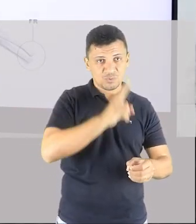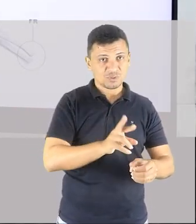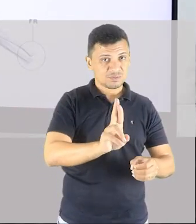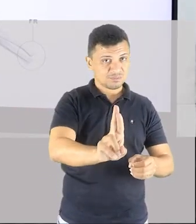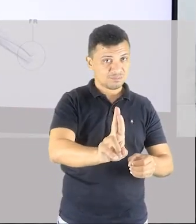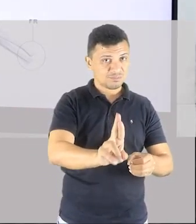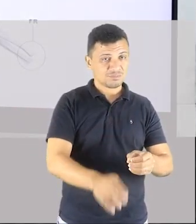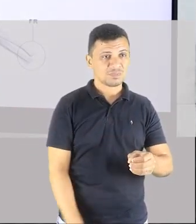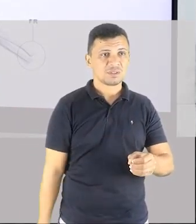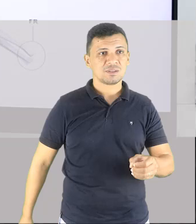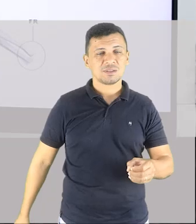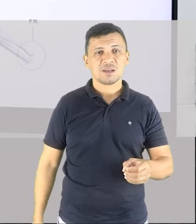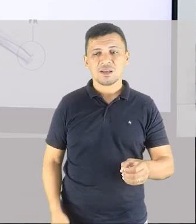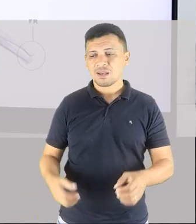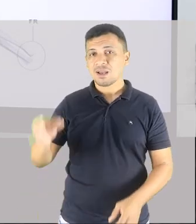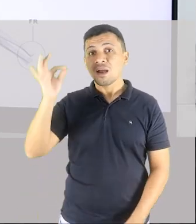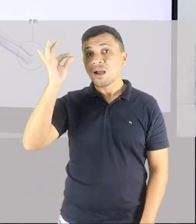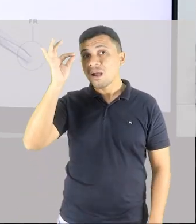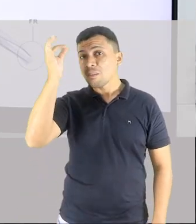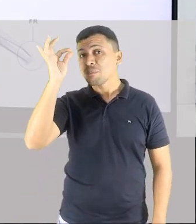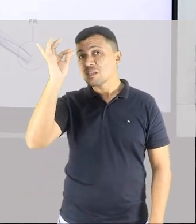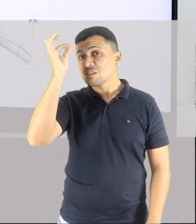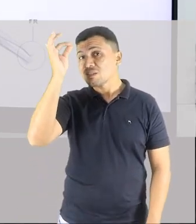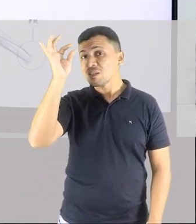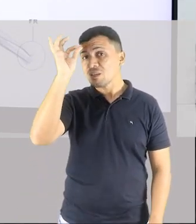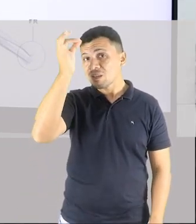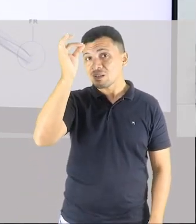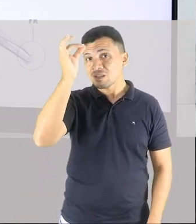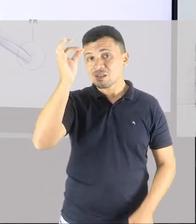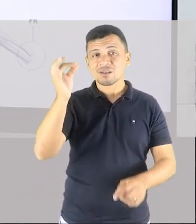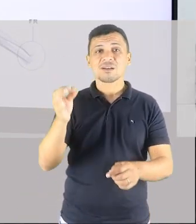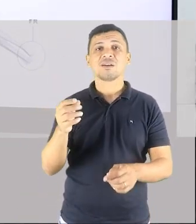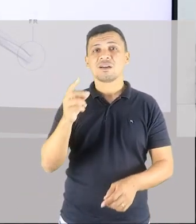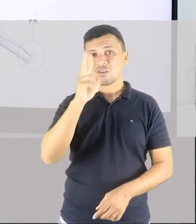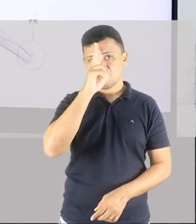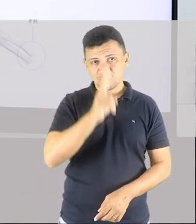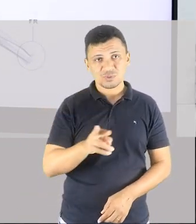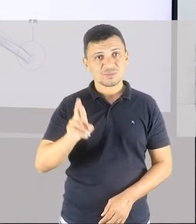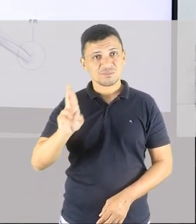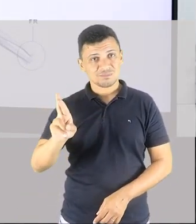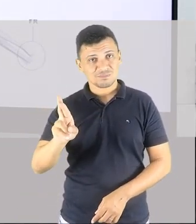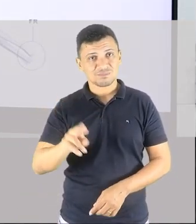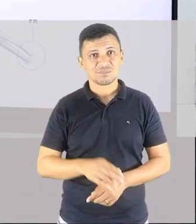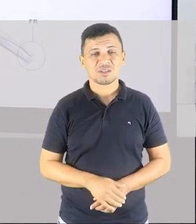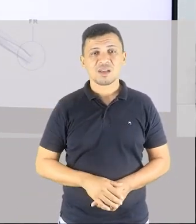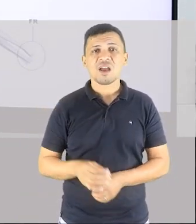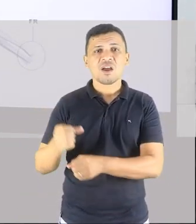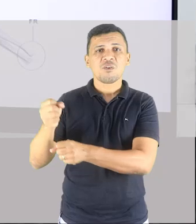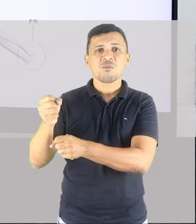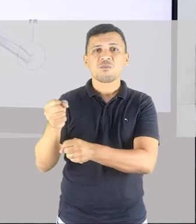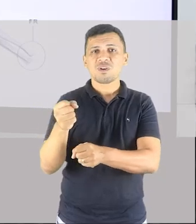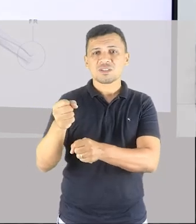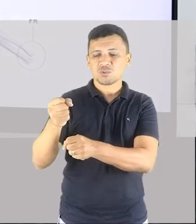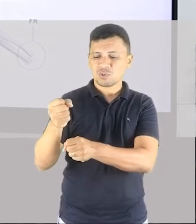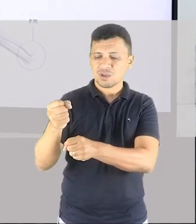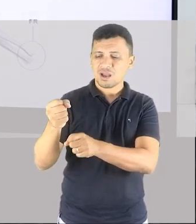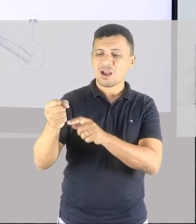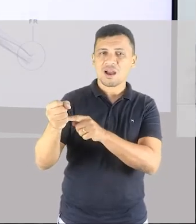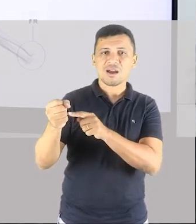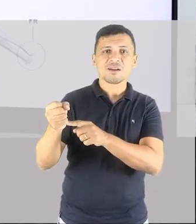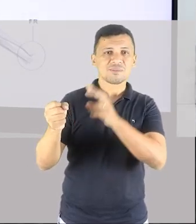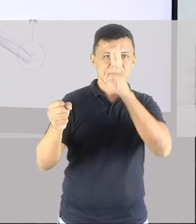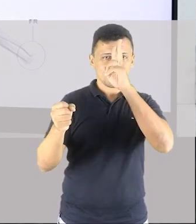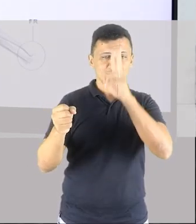resistente. A pinça, aonde estiver pegando o pelo, é a força resistente. E a vassoura, aonde estiver varrendo, é a